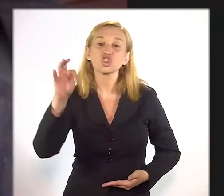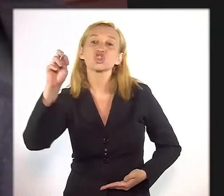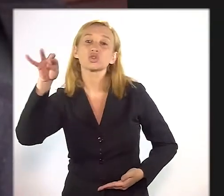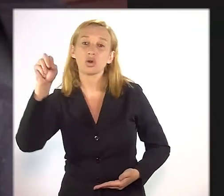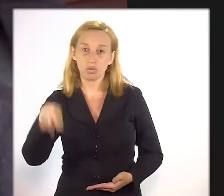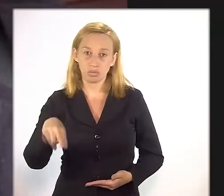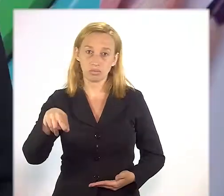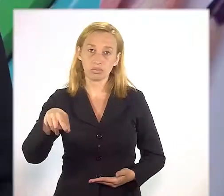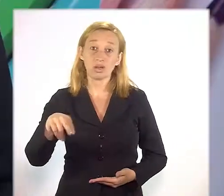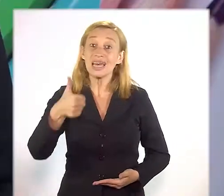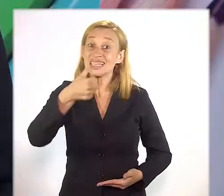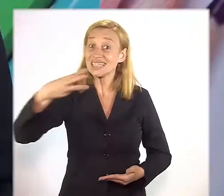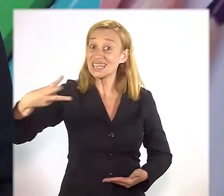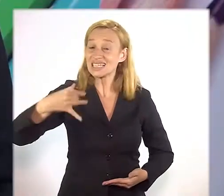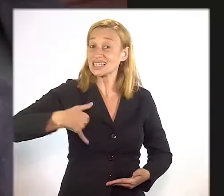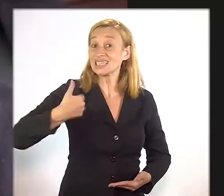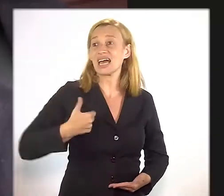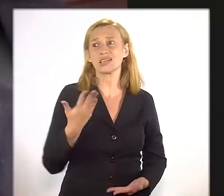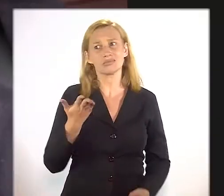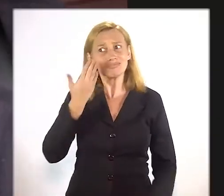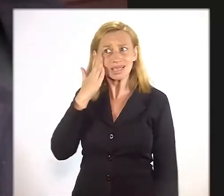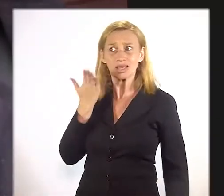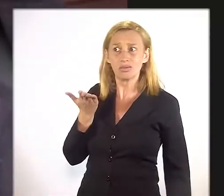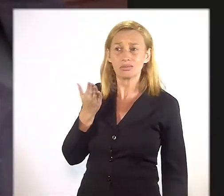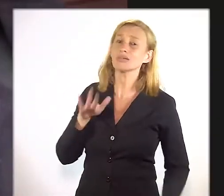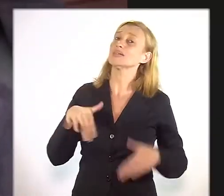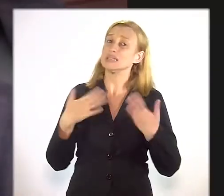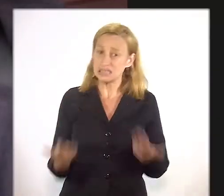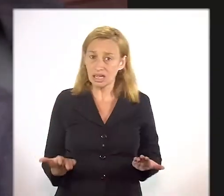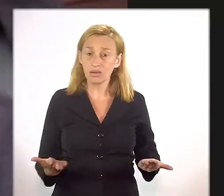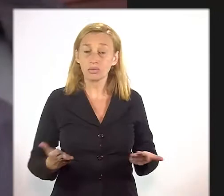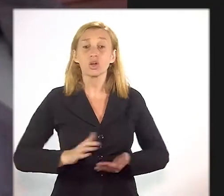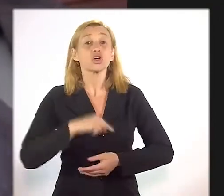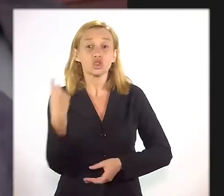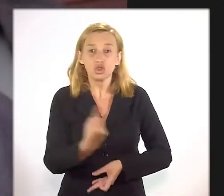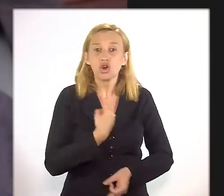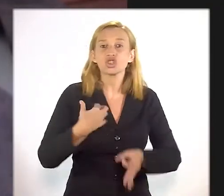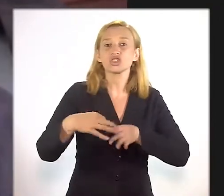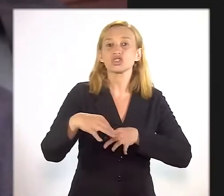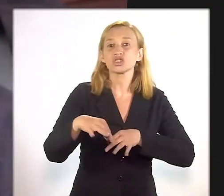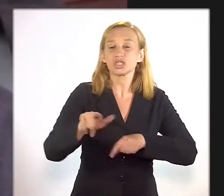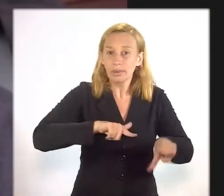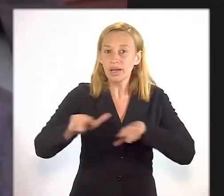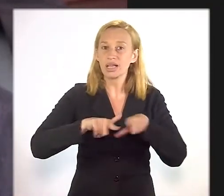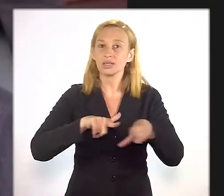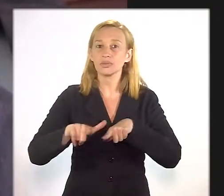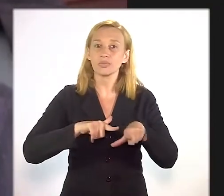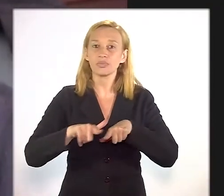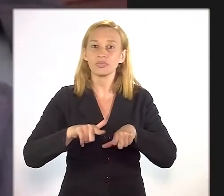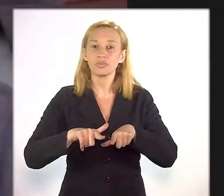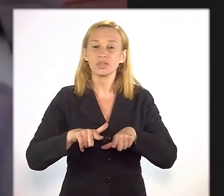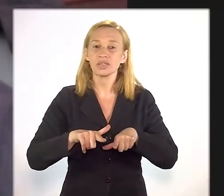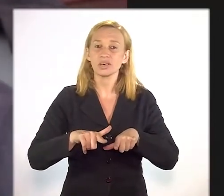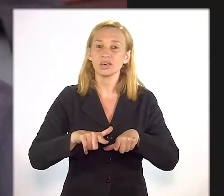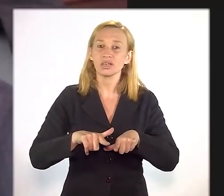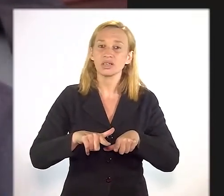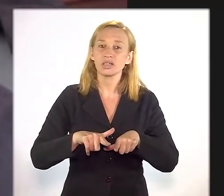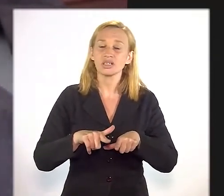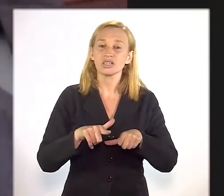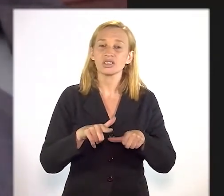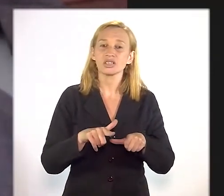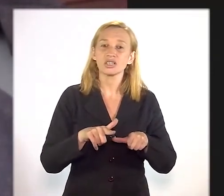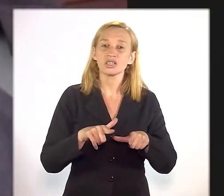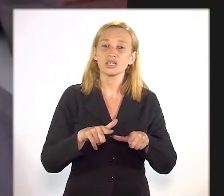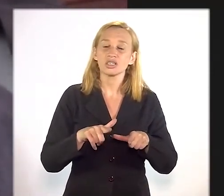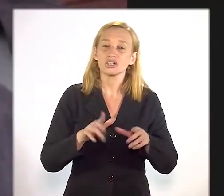13. Uau. Aos 13. Dá para entender? Então, nós trabalhamos de modo... Olha, até